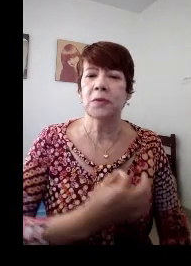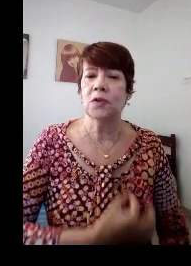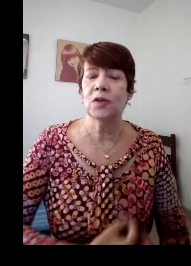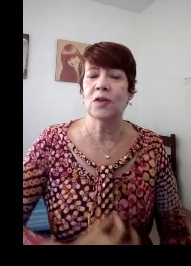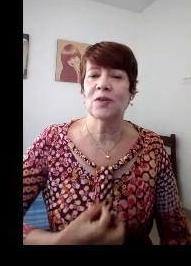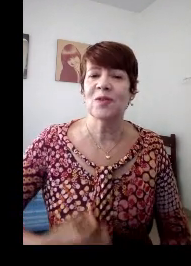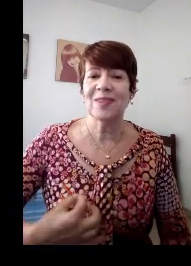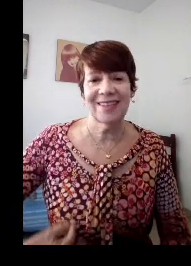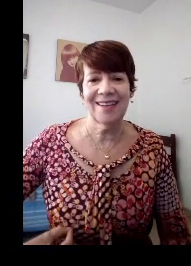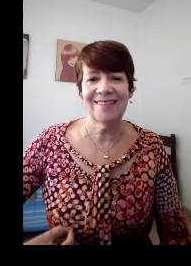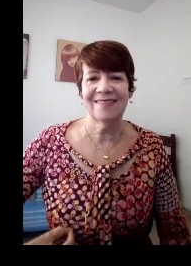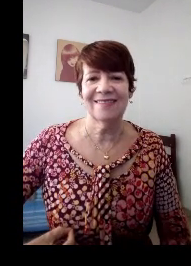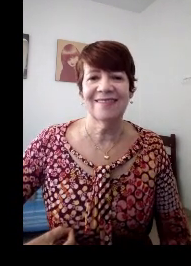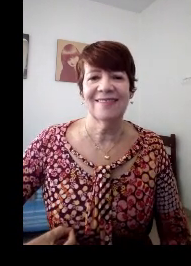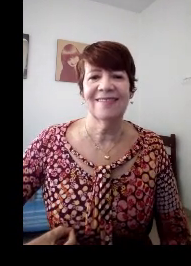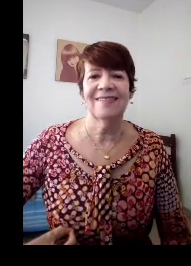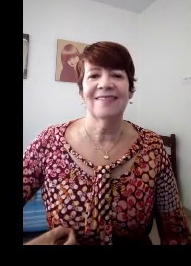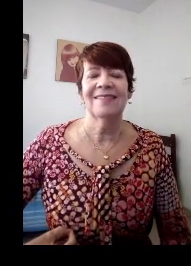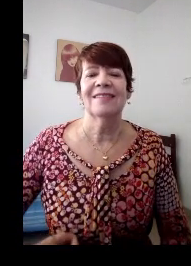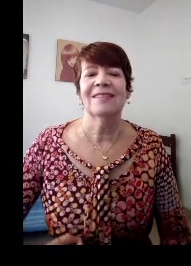seu ajudante particular.